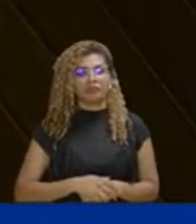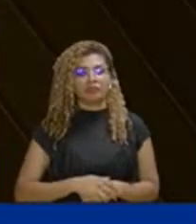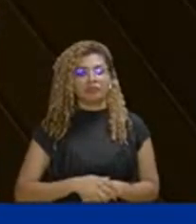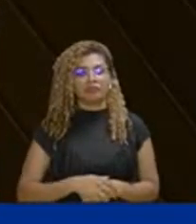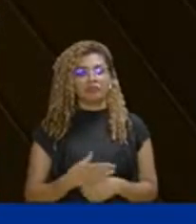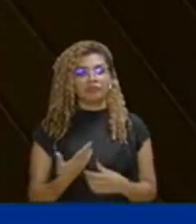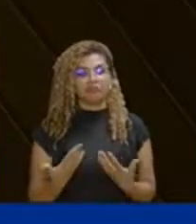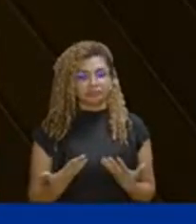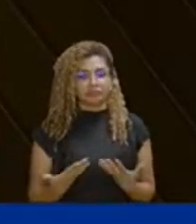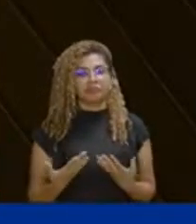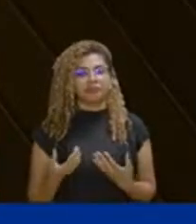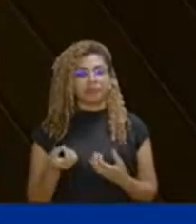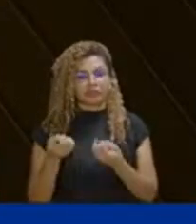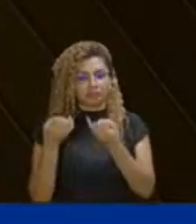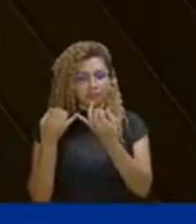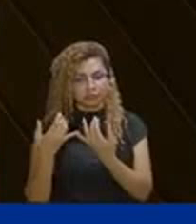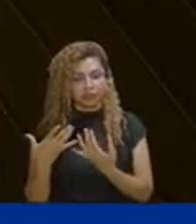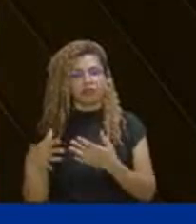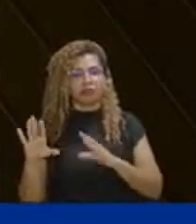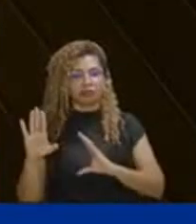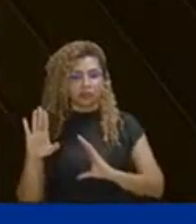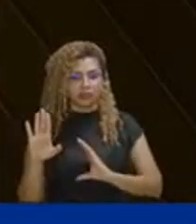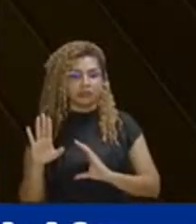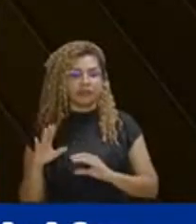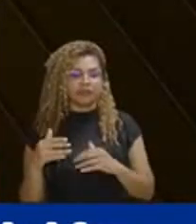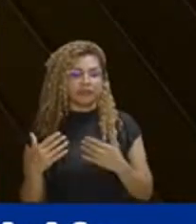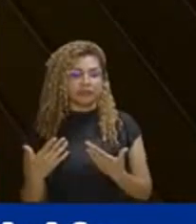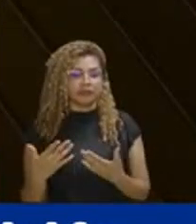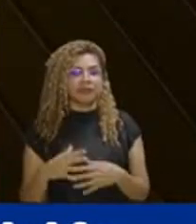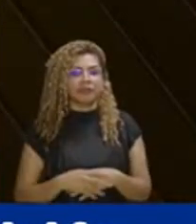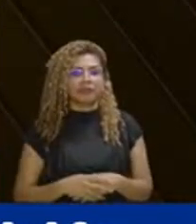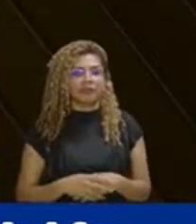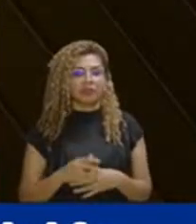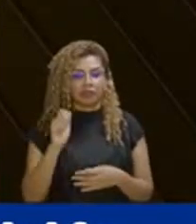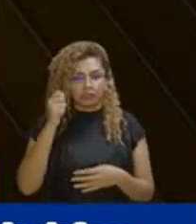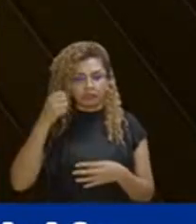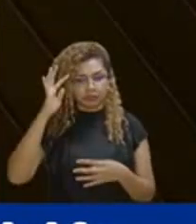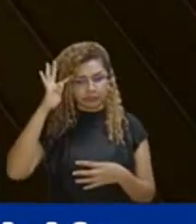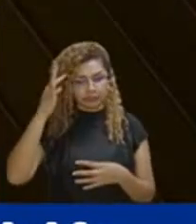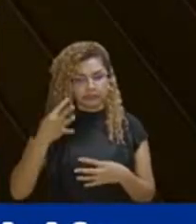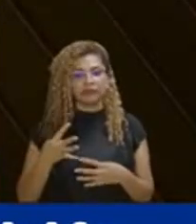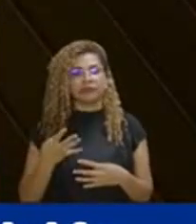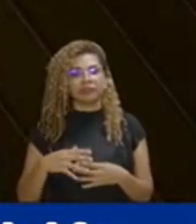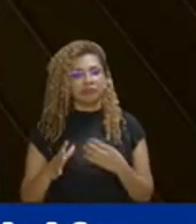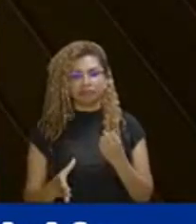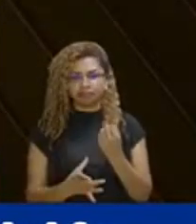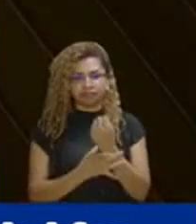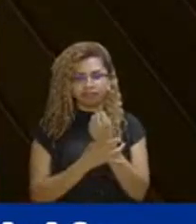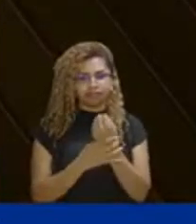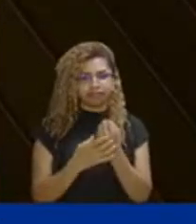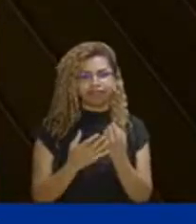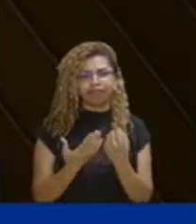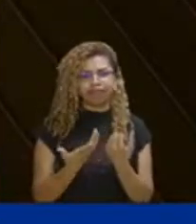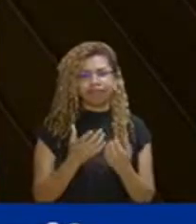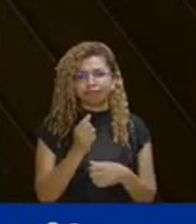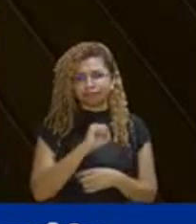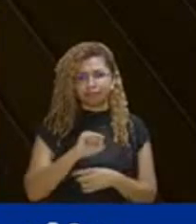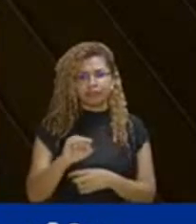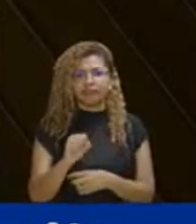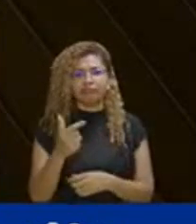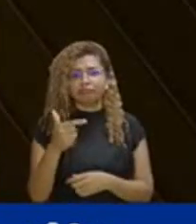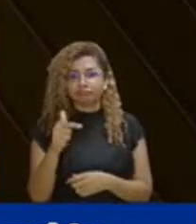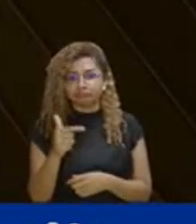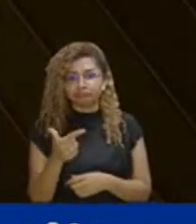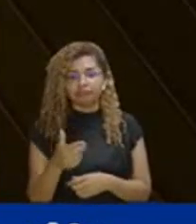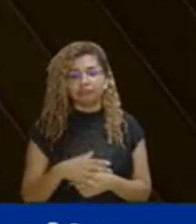em resumo, afirmou que a sentença é nula, pois não teriam sido assegurados o contraditório e ampla defesa. Defendeu